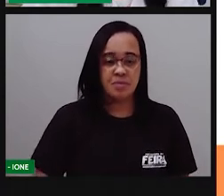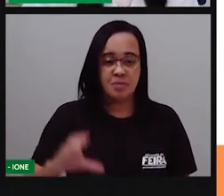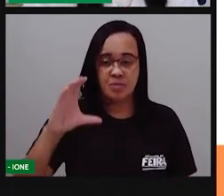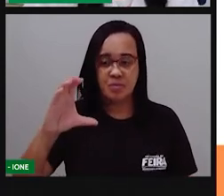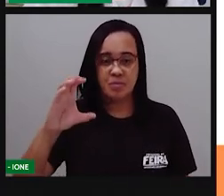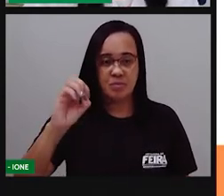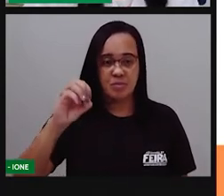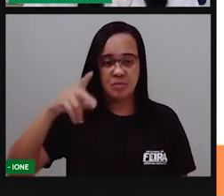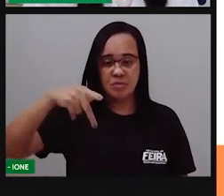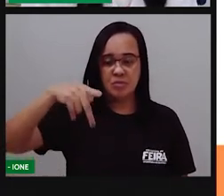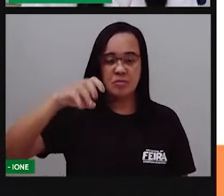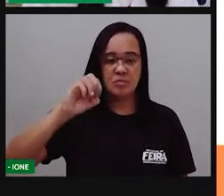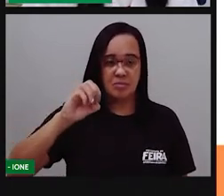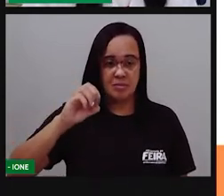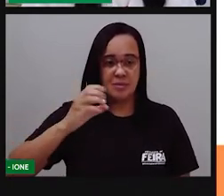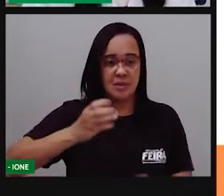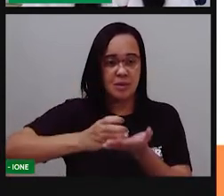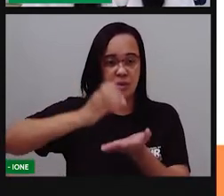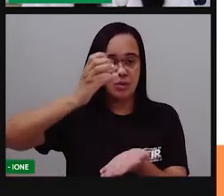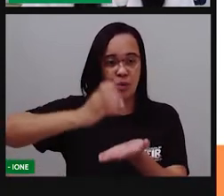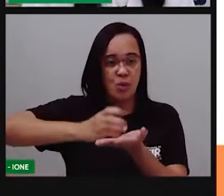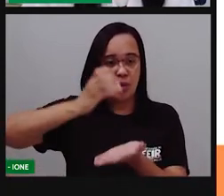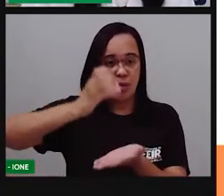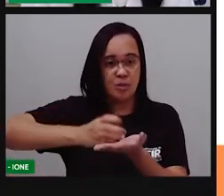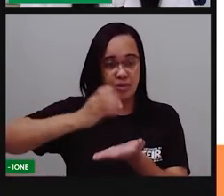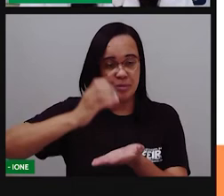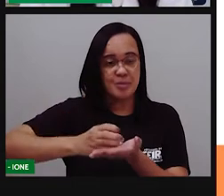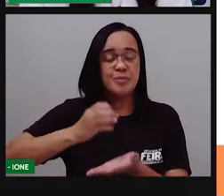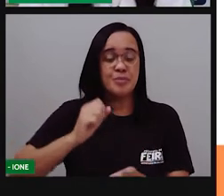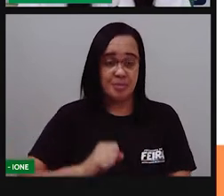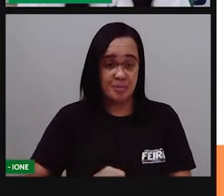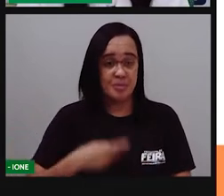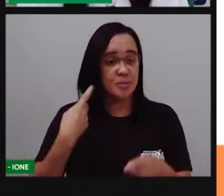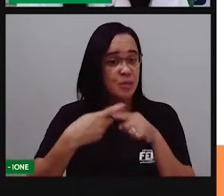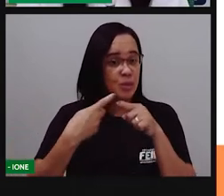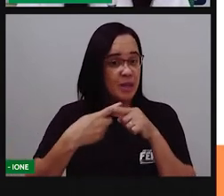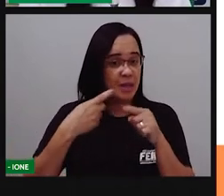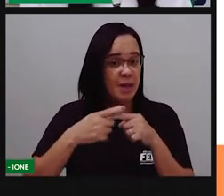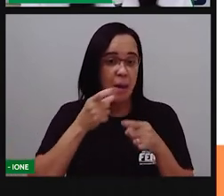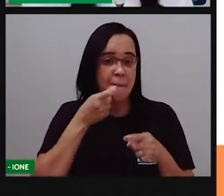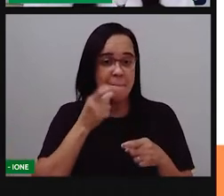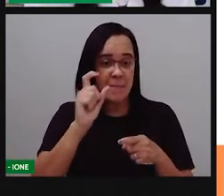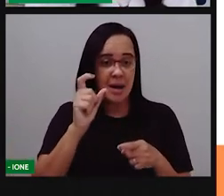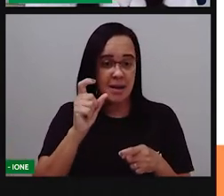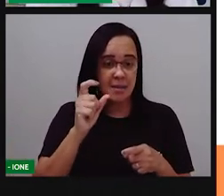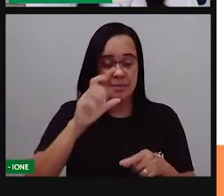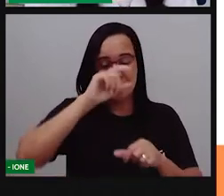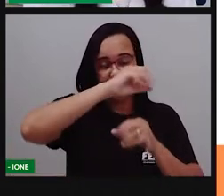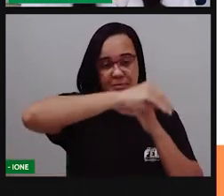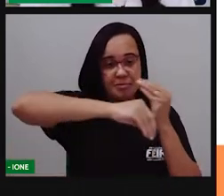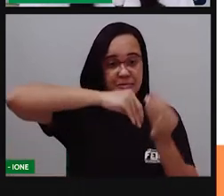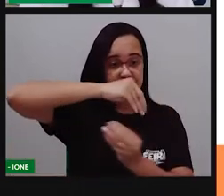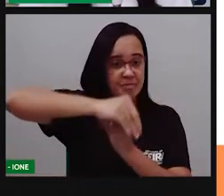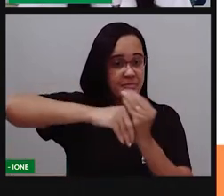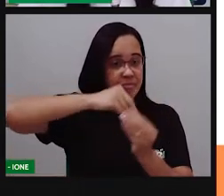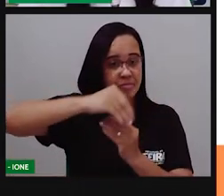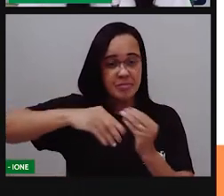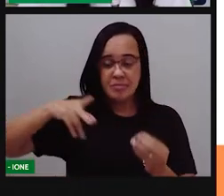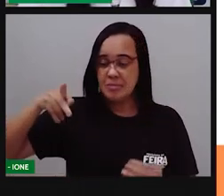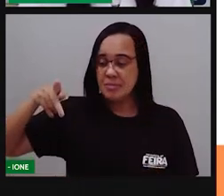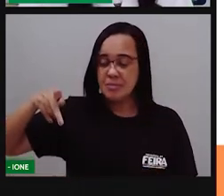um copo Usei uma sílaba da palavra saco e uma sílaba da palavra